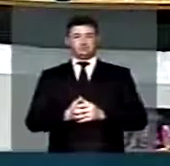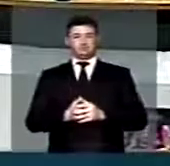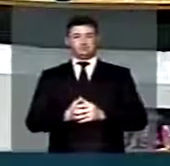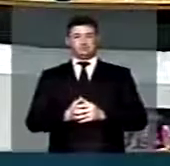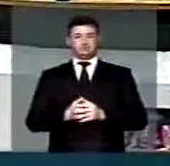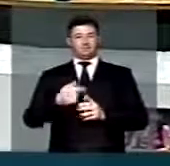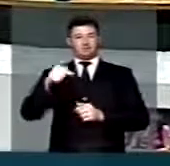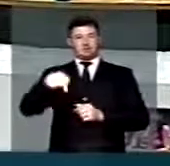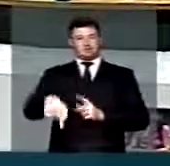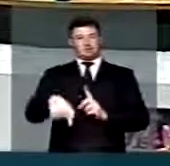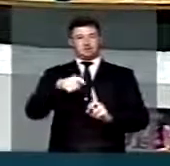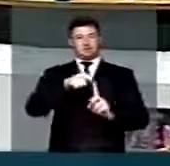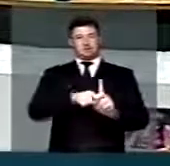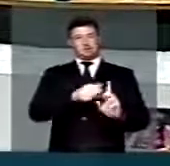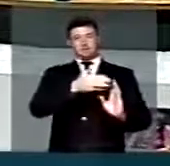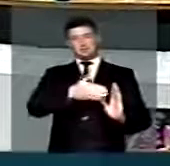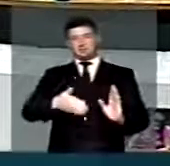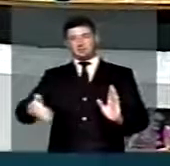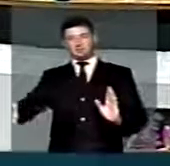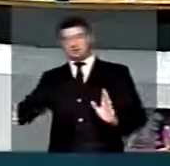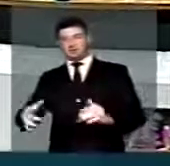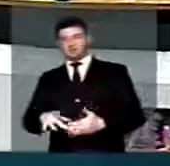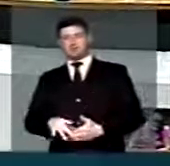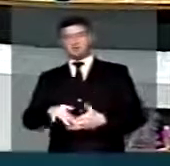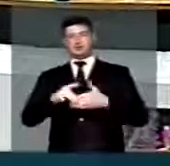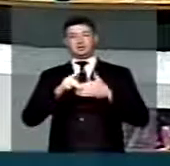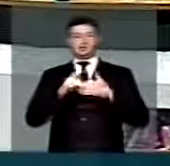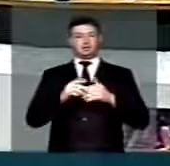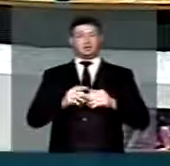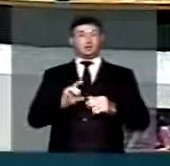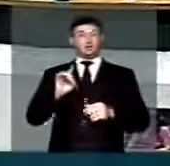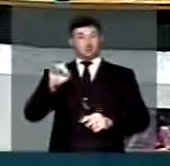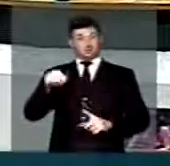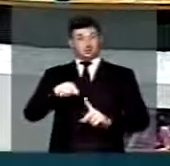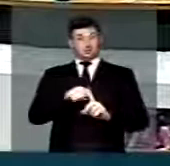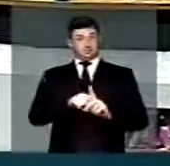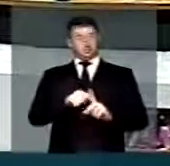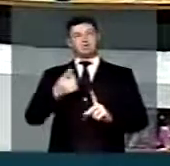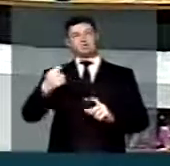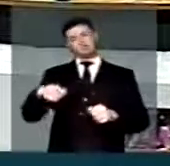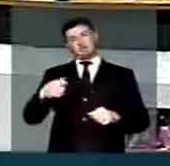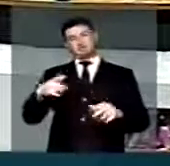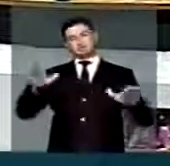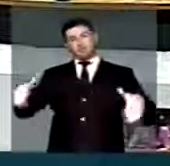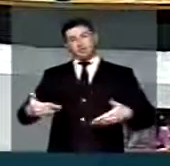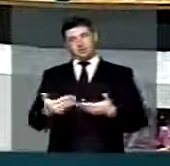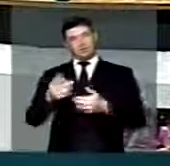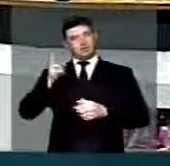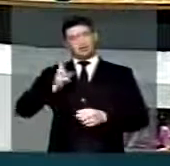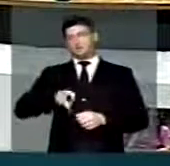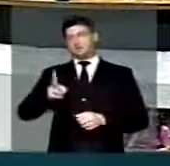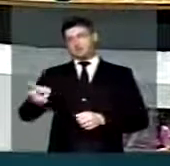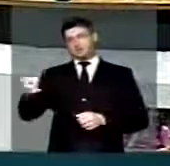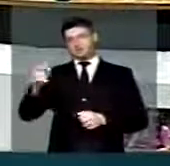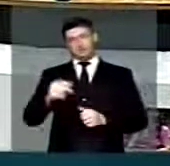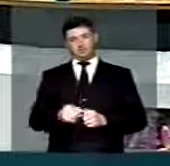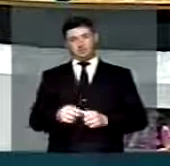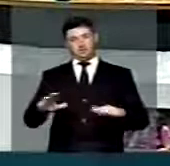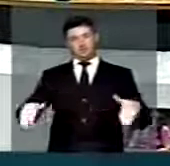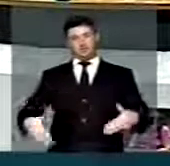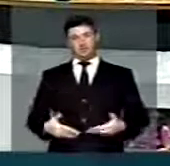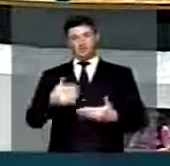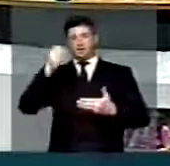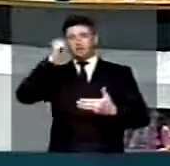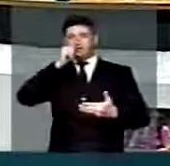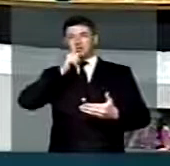durante esse mês que representa, mas não esse mês, devemos render sempre as homenagens